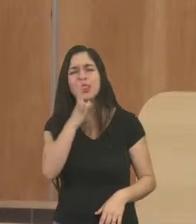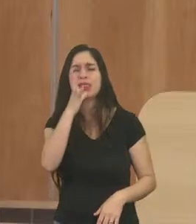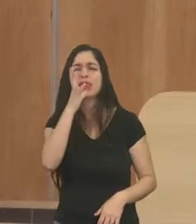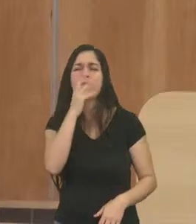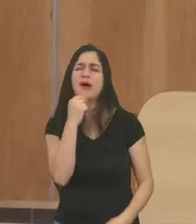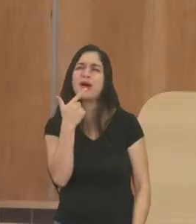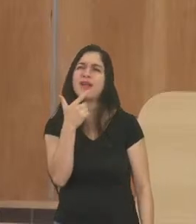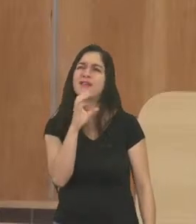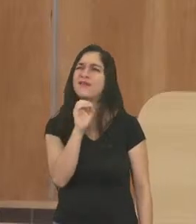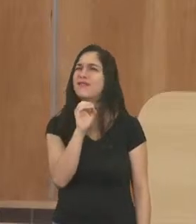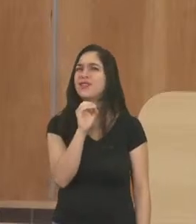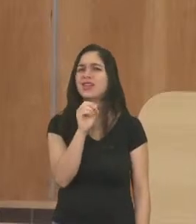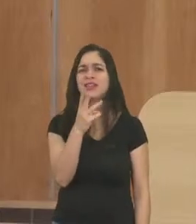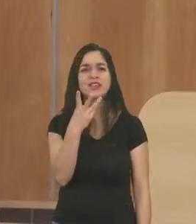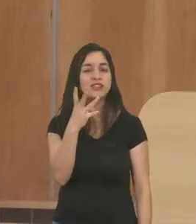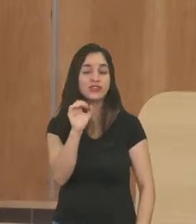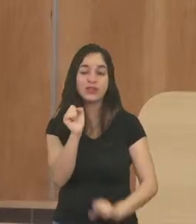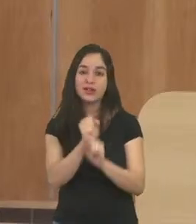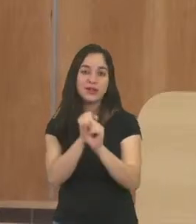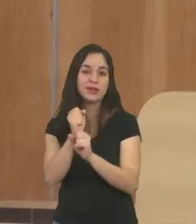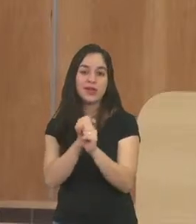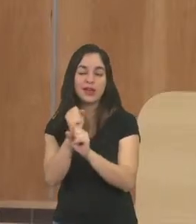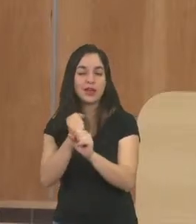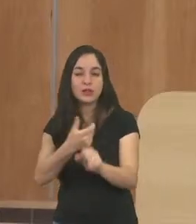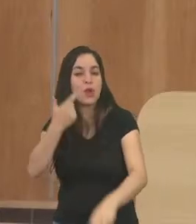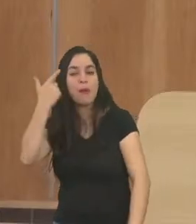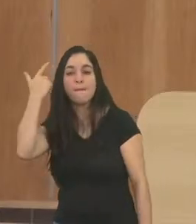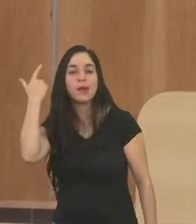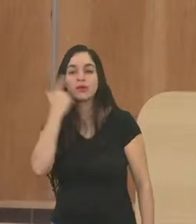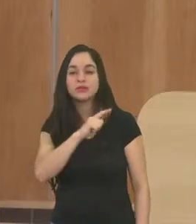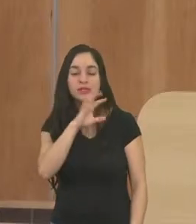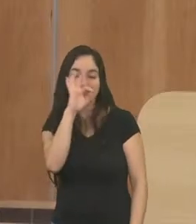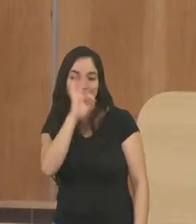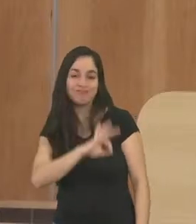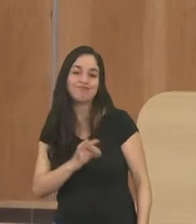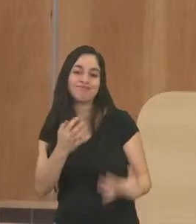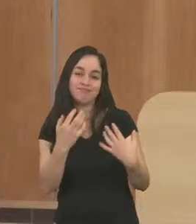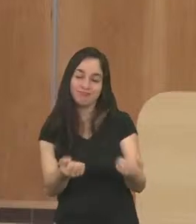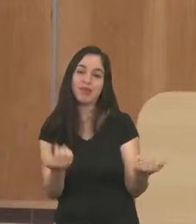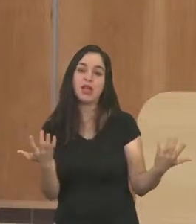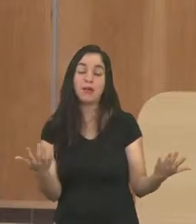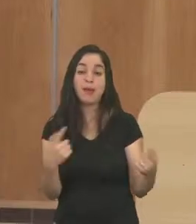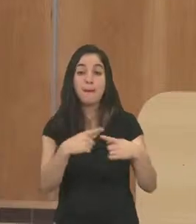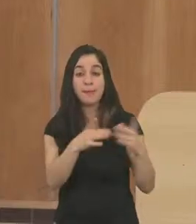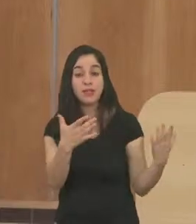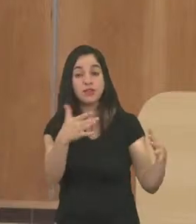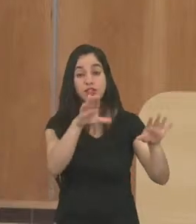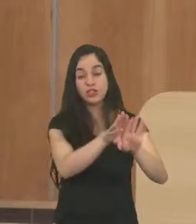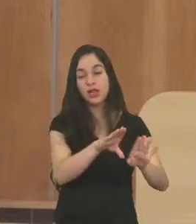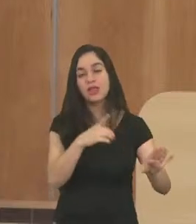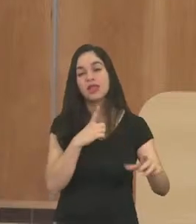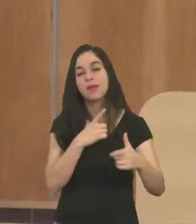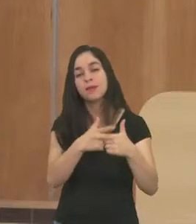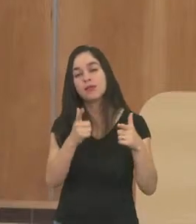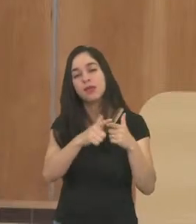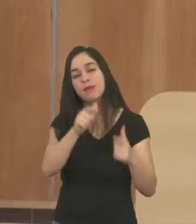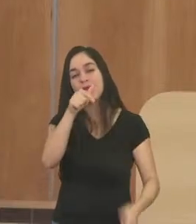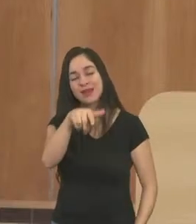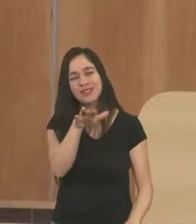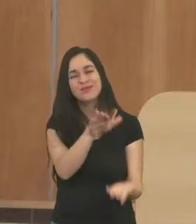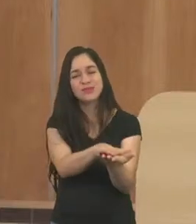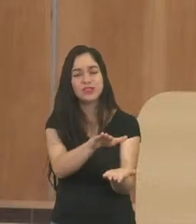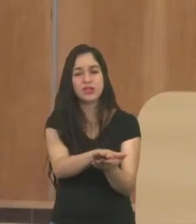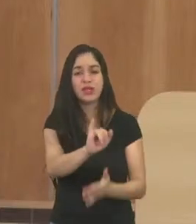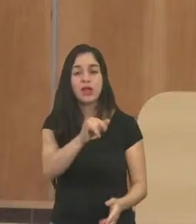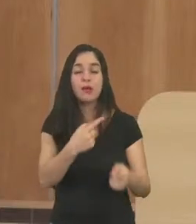para os trabalhadores receberem a totalidade das suas verbas rescisórias. Agora, fechar também tem impacto aqui para este município, porque